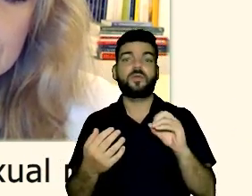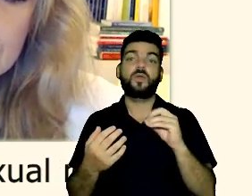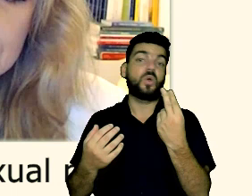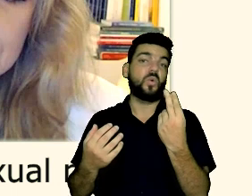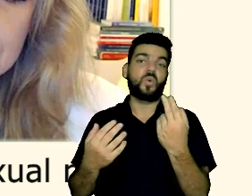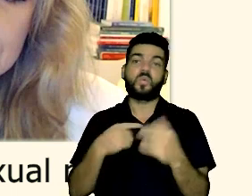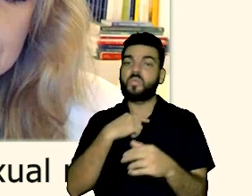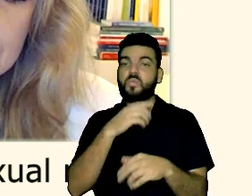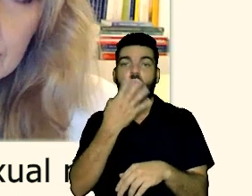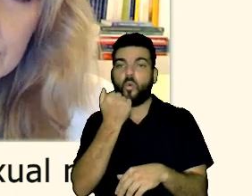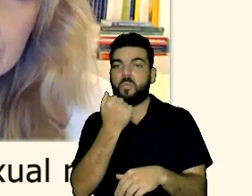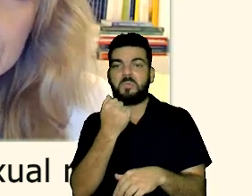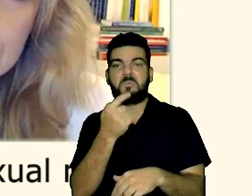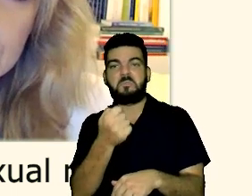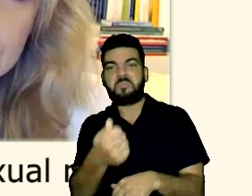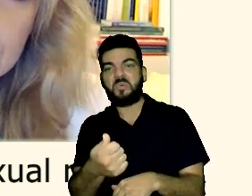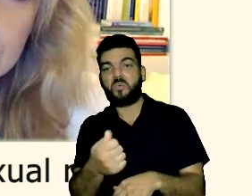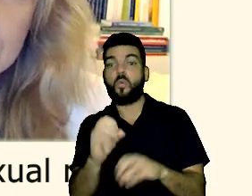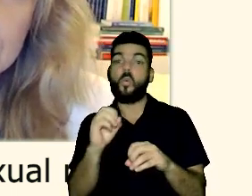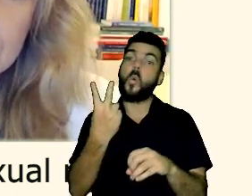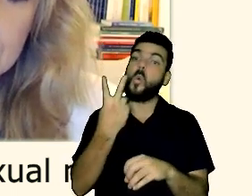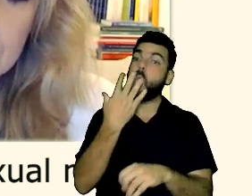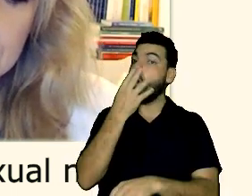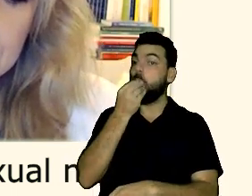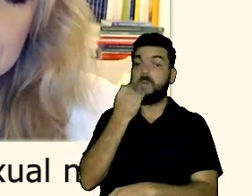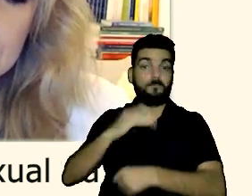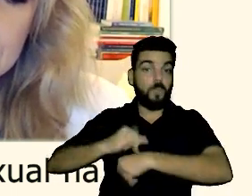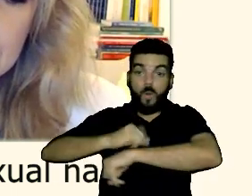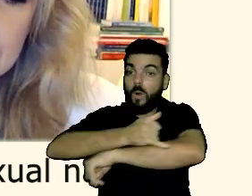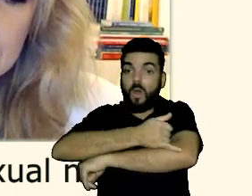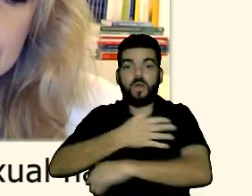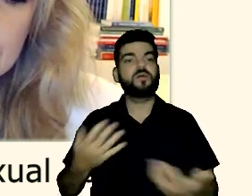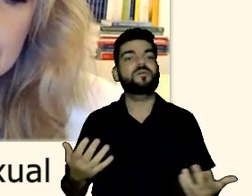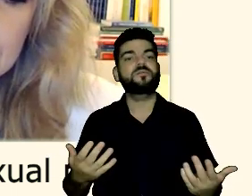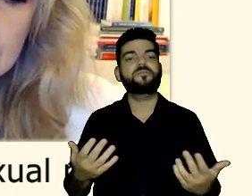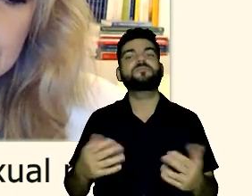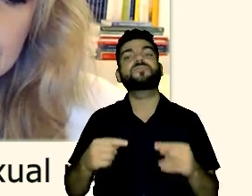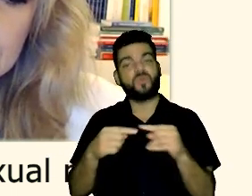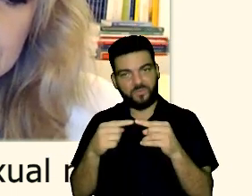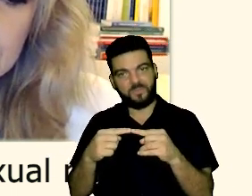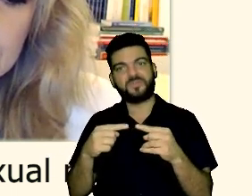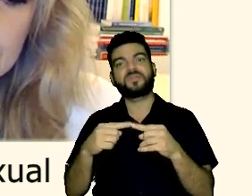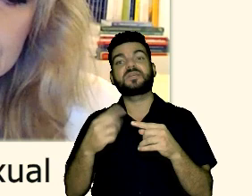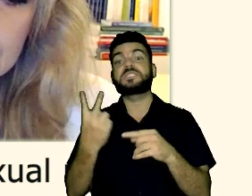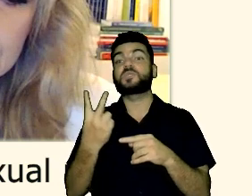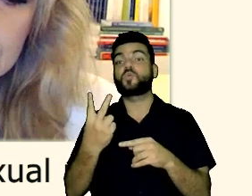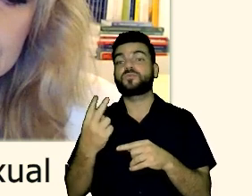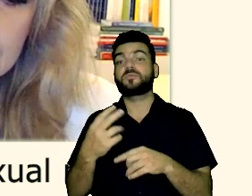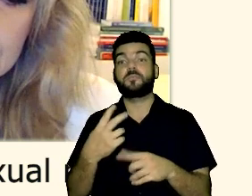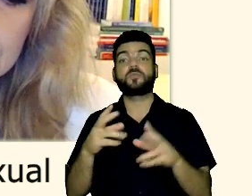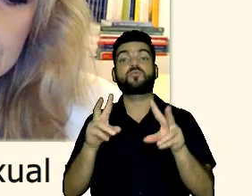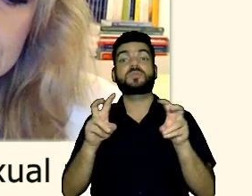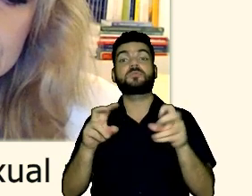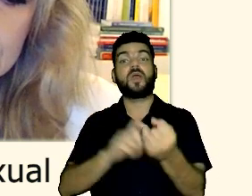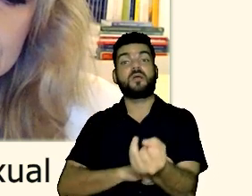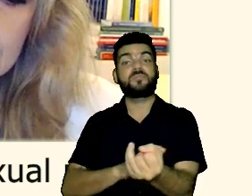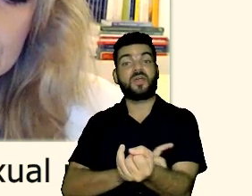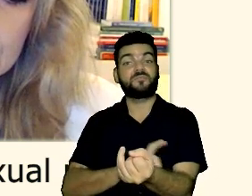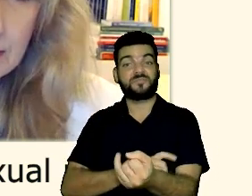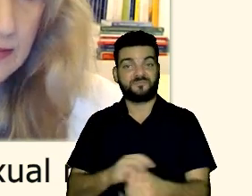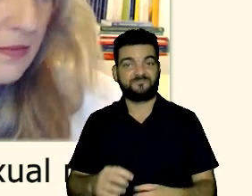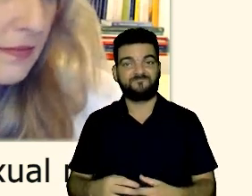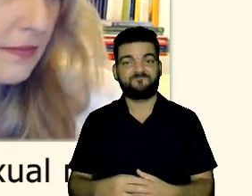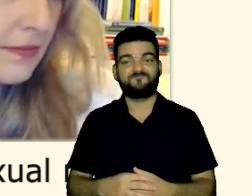disfunção alimentar, ou não come nada, ou come demais. Isso tudo a gente diz que ela está na fase